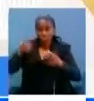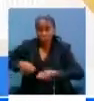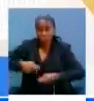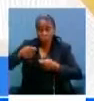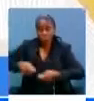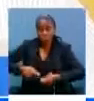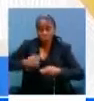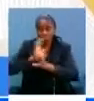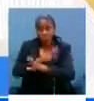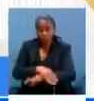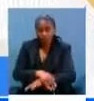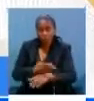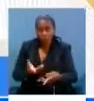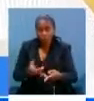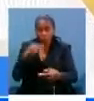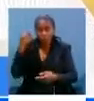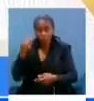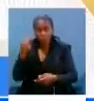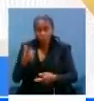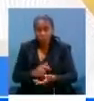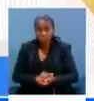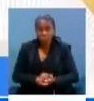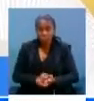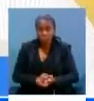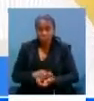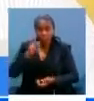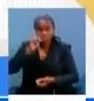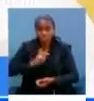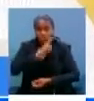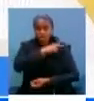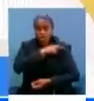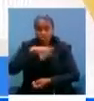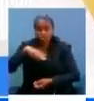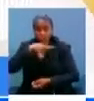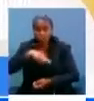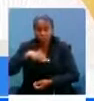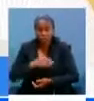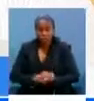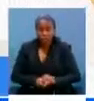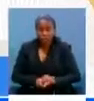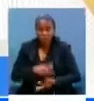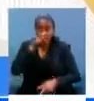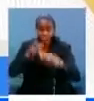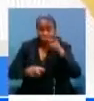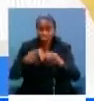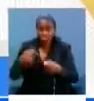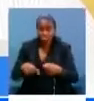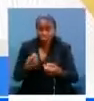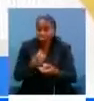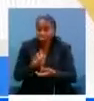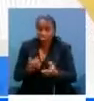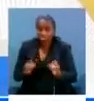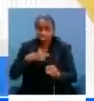agricultura. É desemprego nas jovens, mulheres, chefes de famílias. É a população que tem baixo